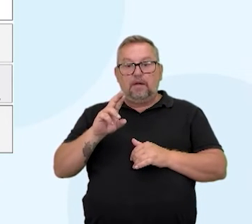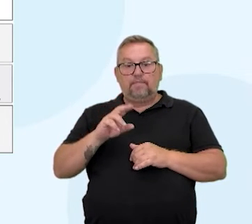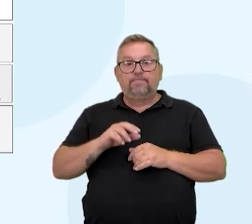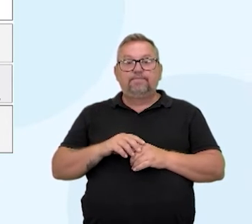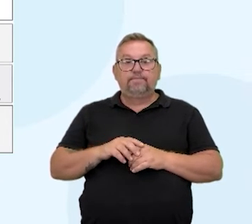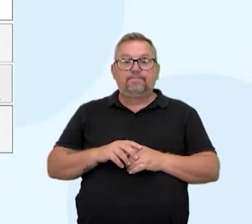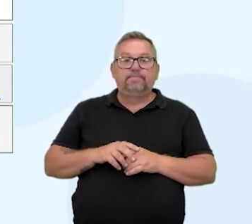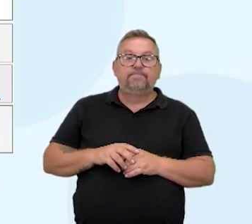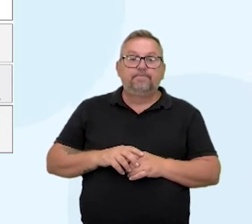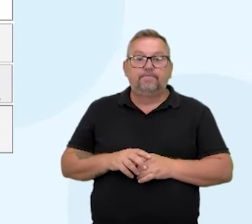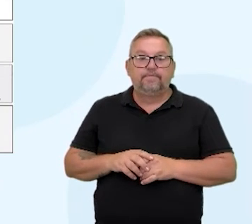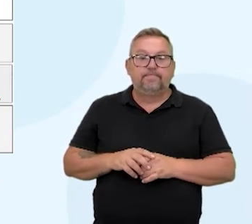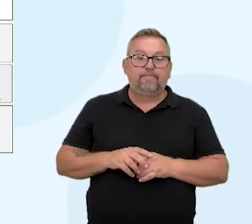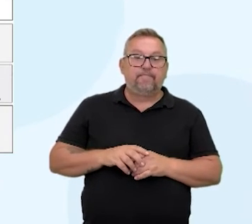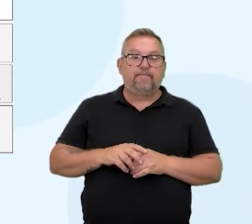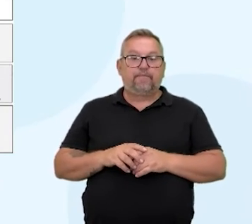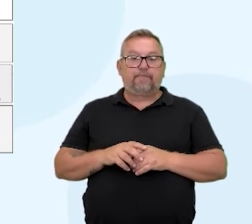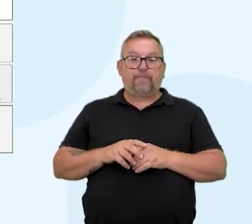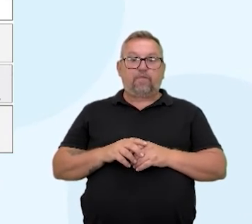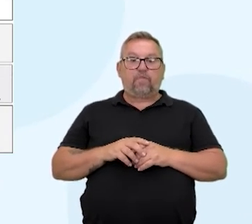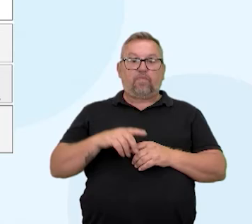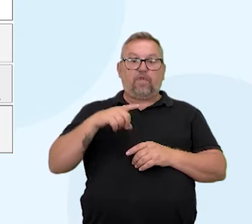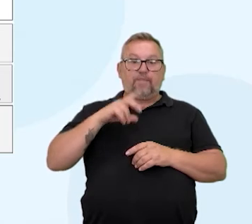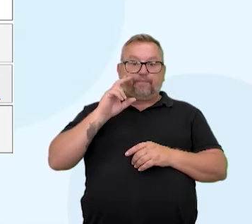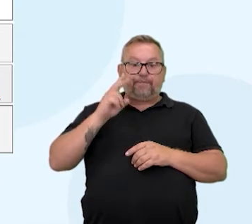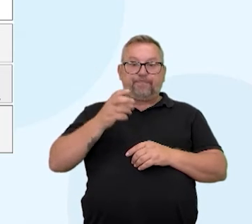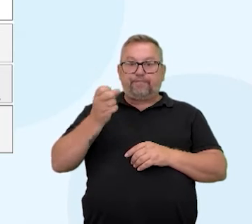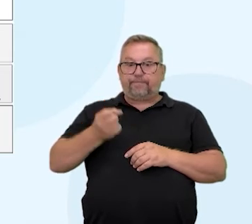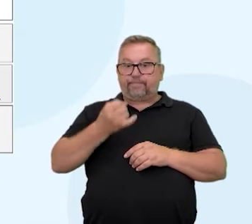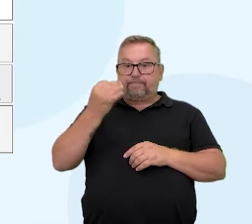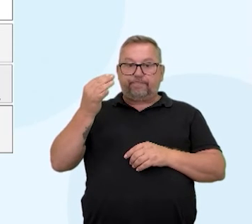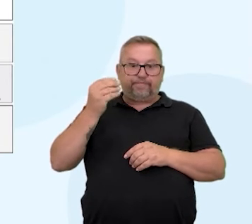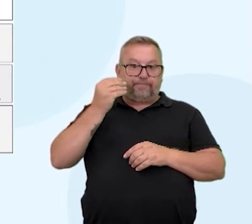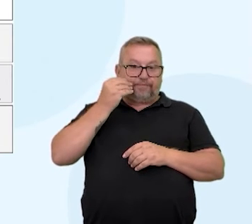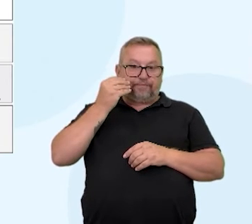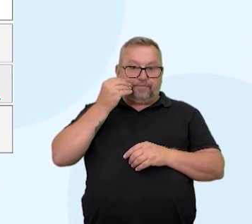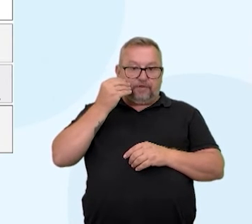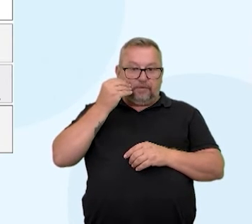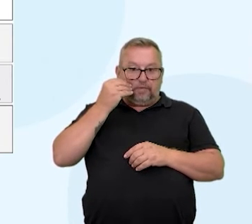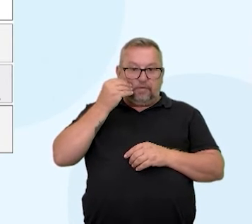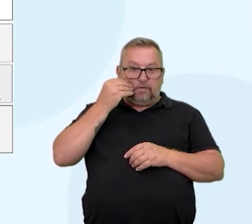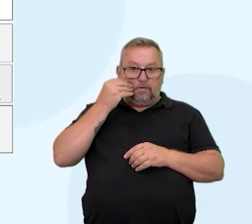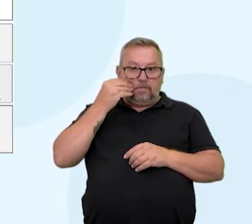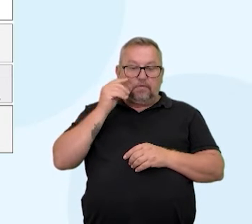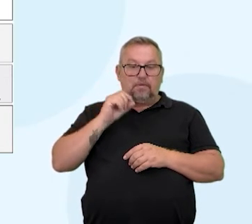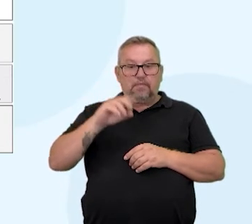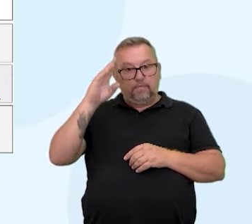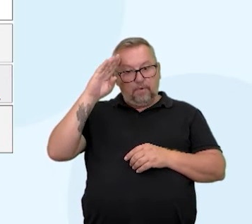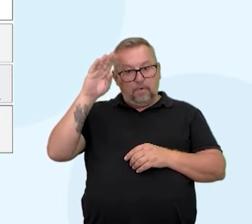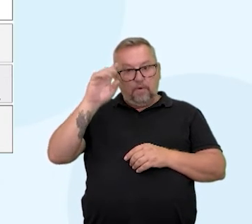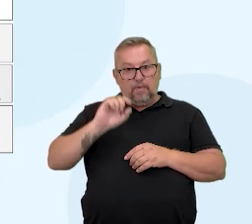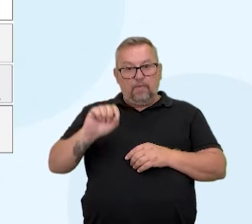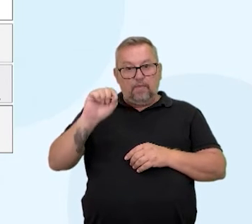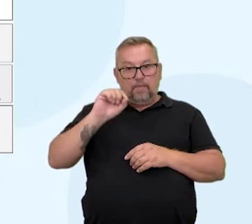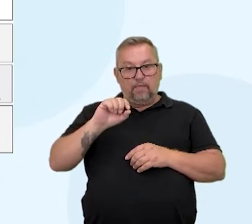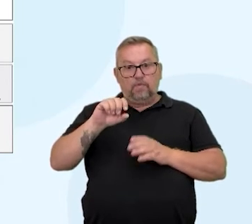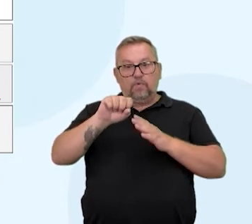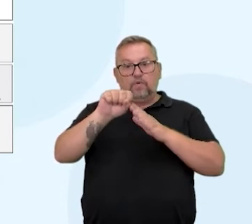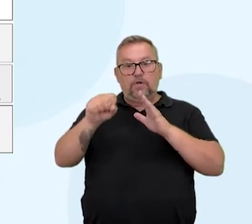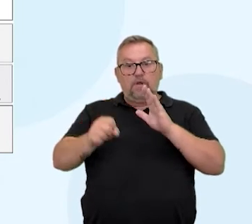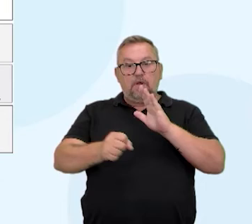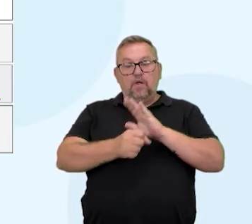das bombas nucleares. Então vejo que são vários testes aí, né, no decorrer aí, principalmente do século